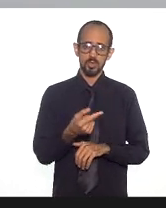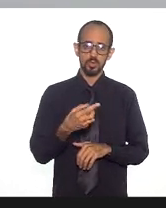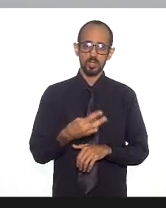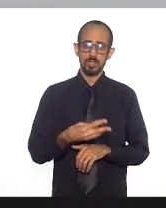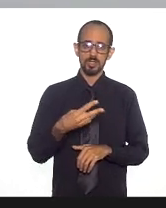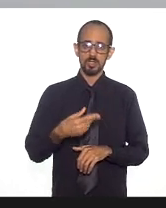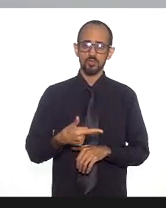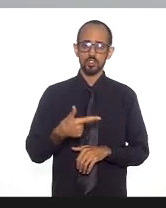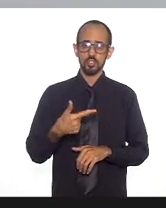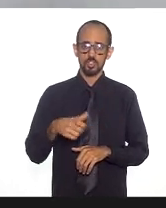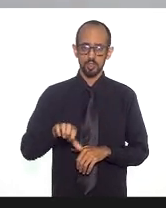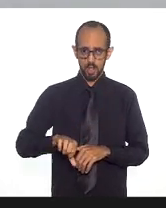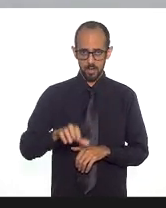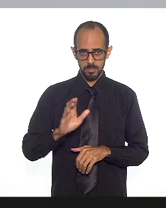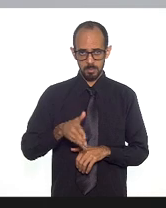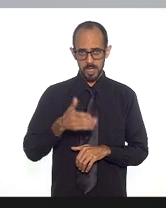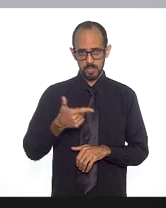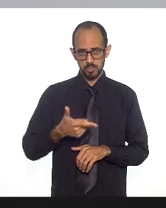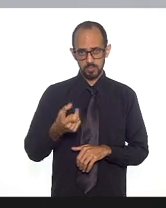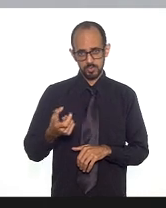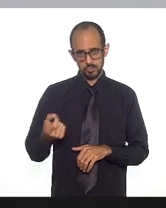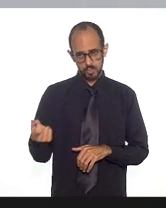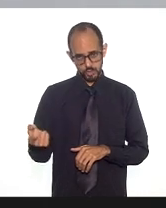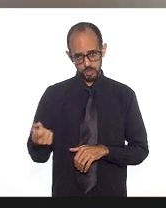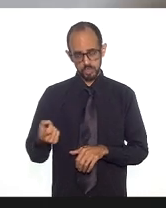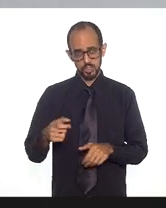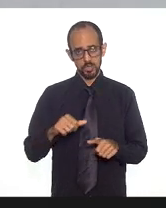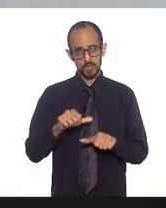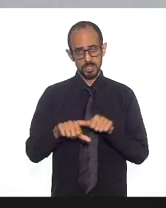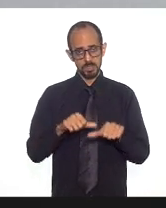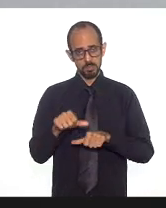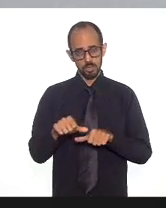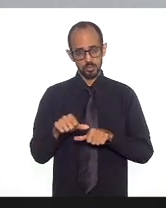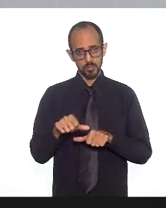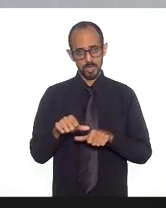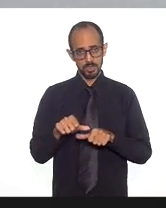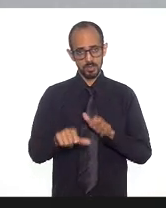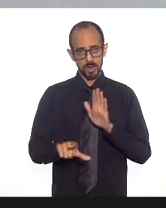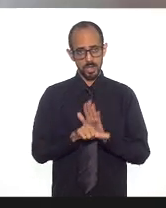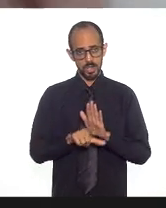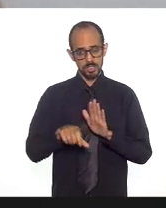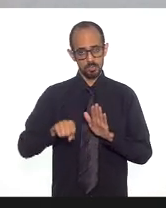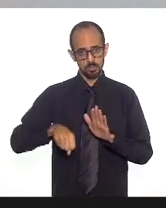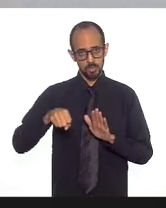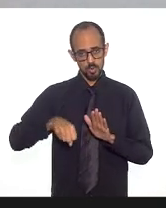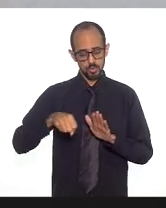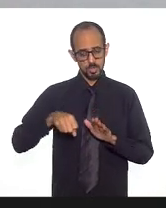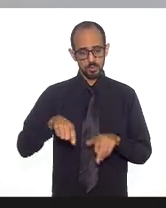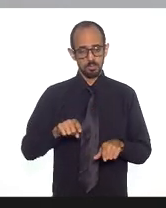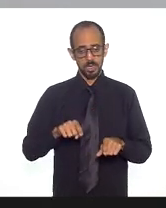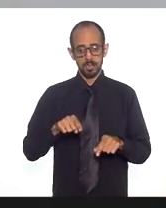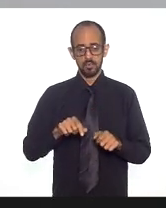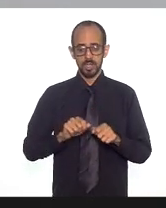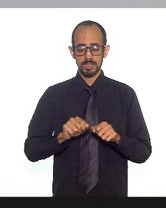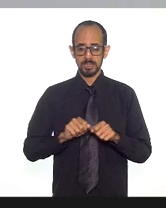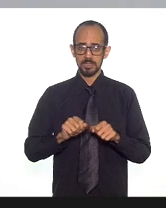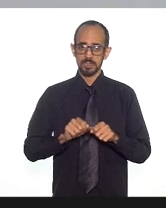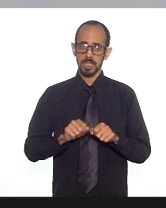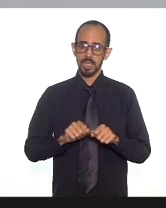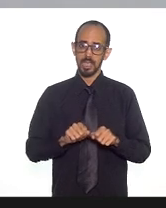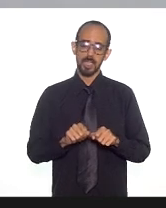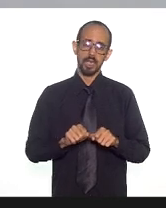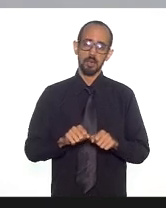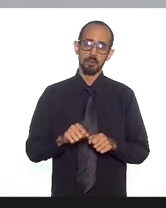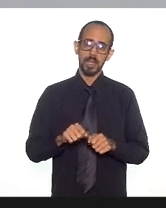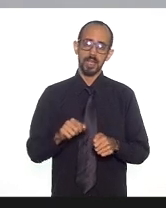3.329/2020, que faz essa modificação na lei de bolsas para trazer um pouco mais de dignidade e condições também, um pouco de mínimo de